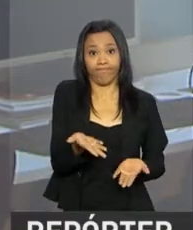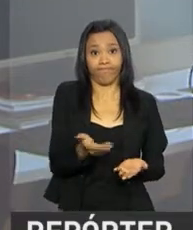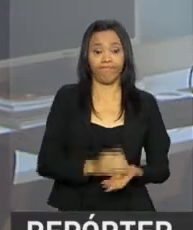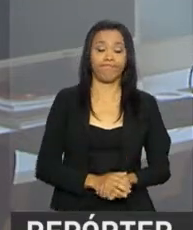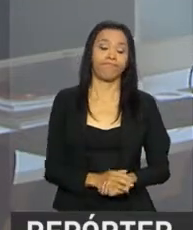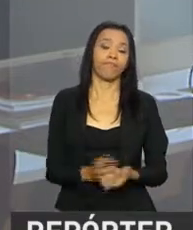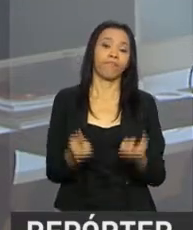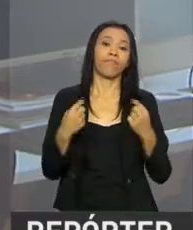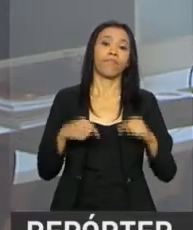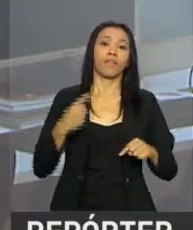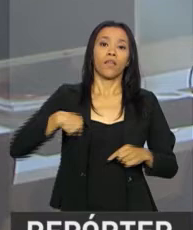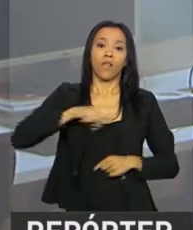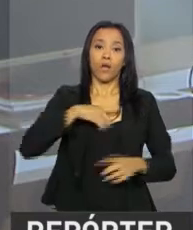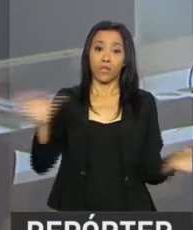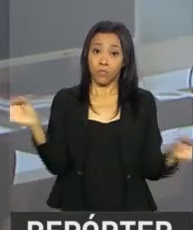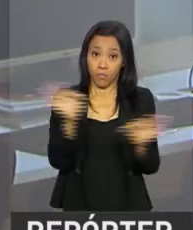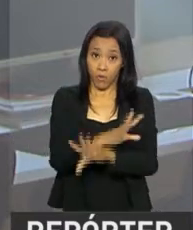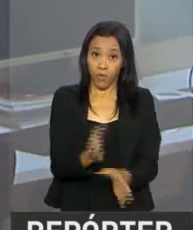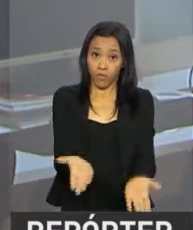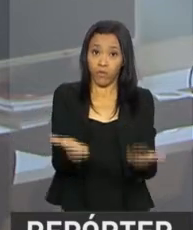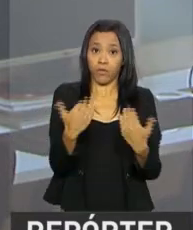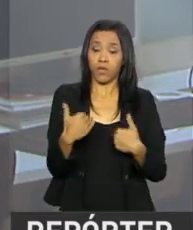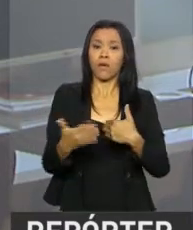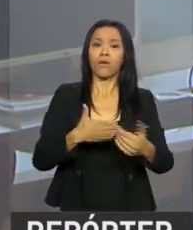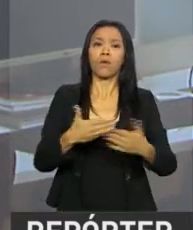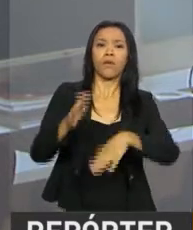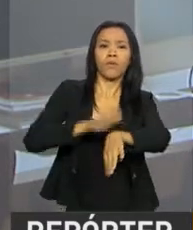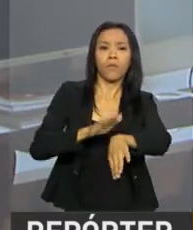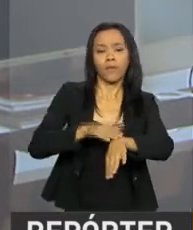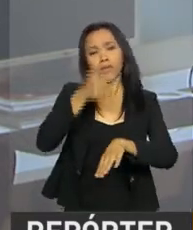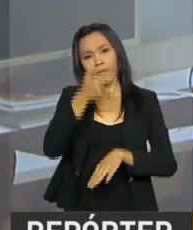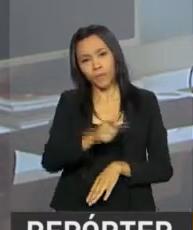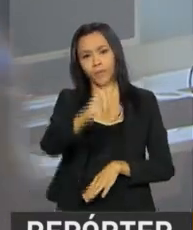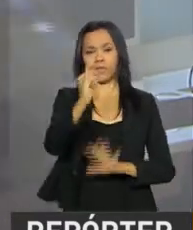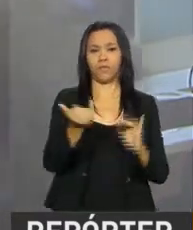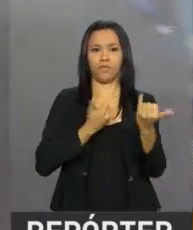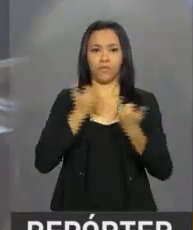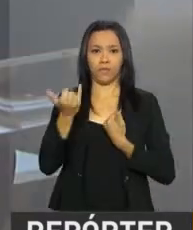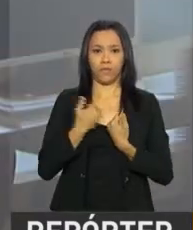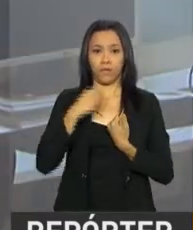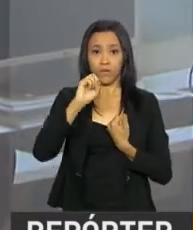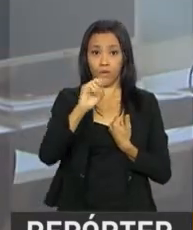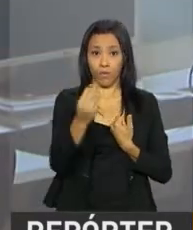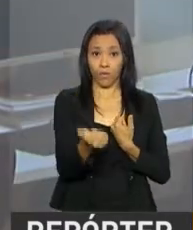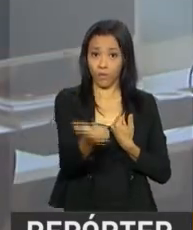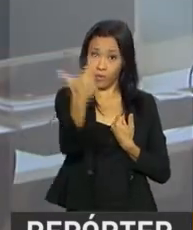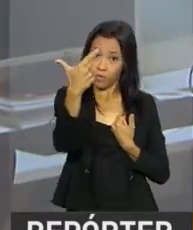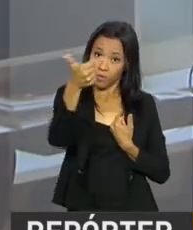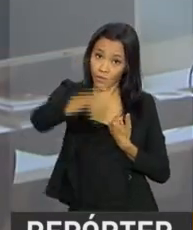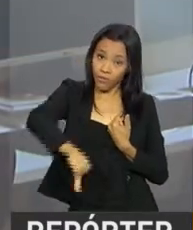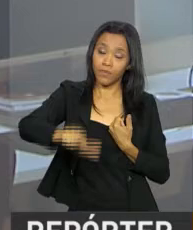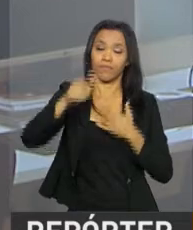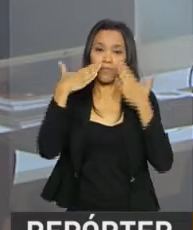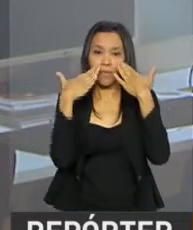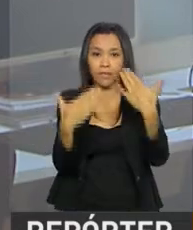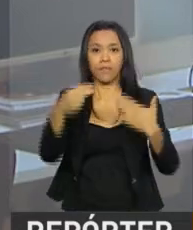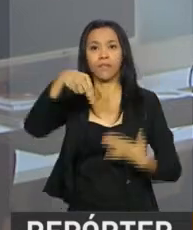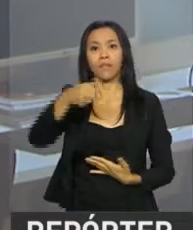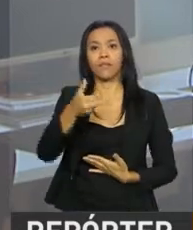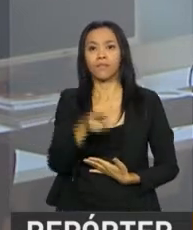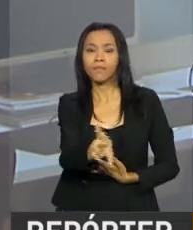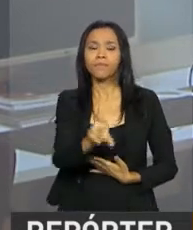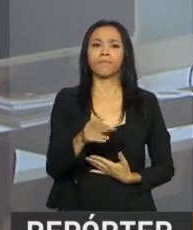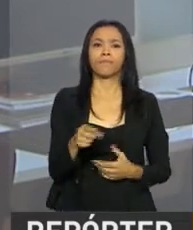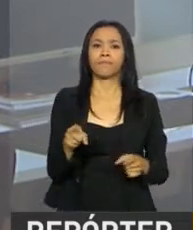nós ficamos por aqui podemos voltar a qualquer momento com outras informações ou meio-dia na próxima edição do repórter